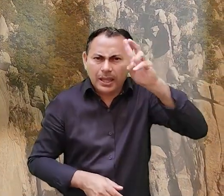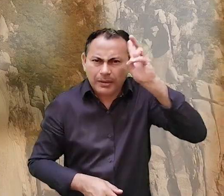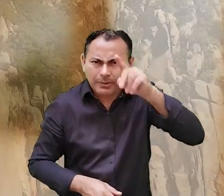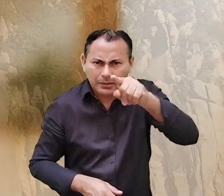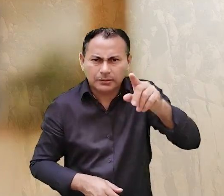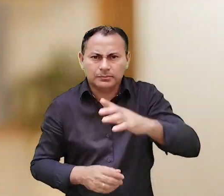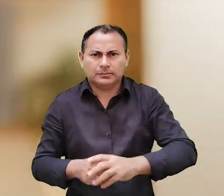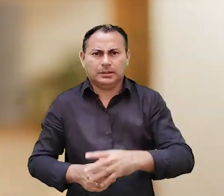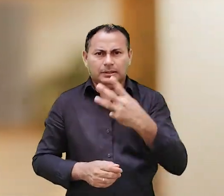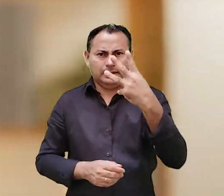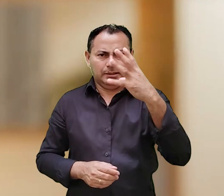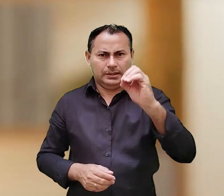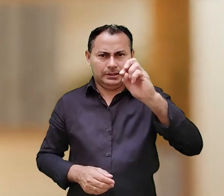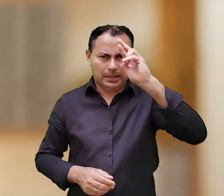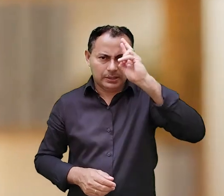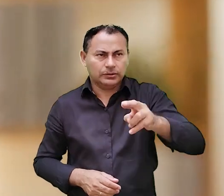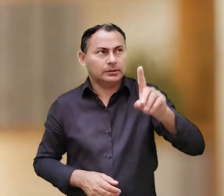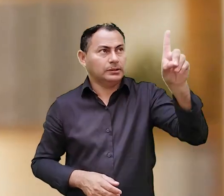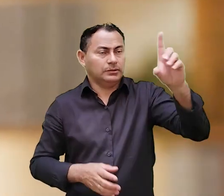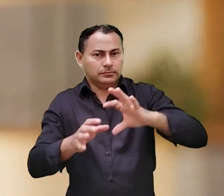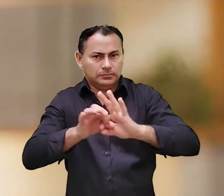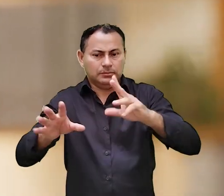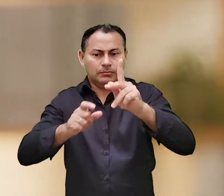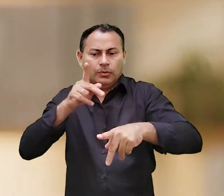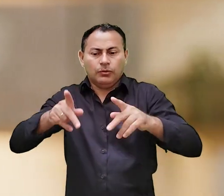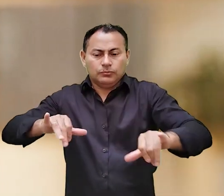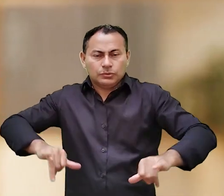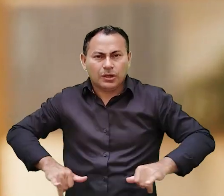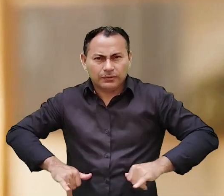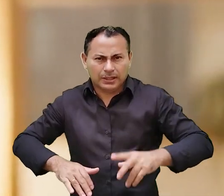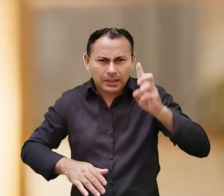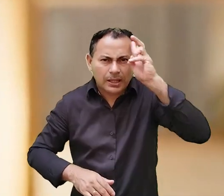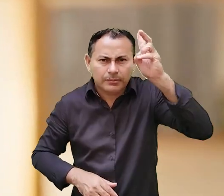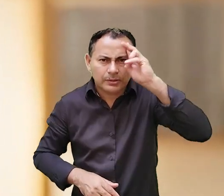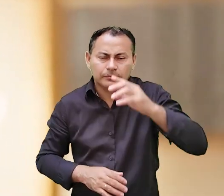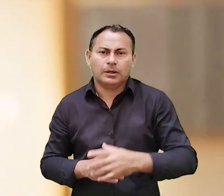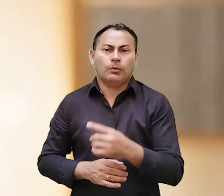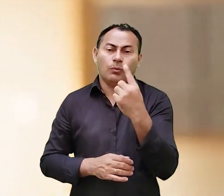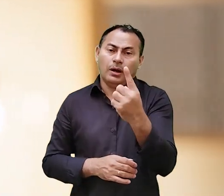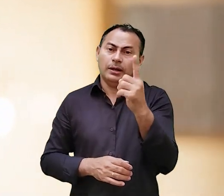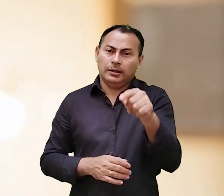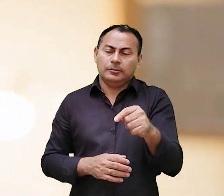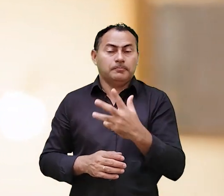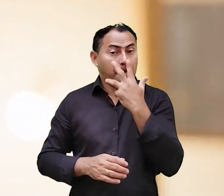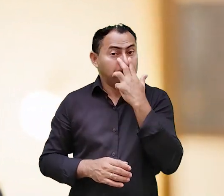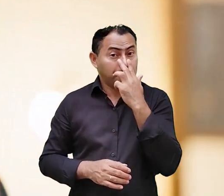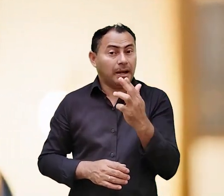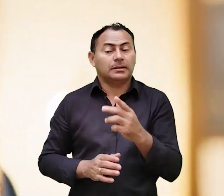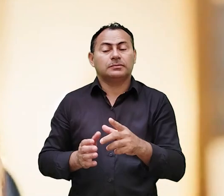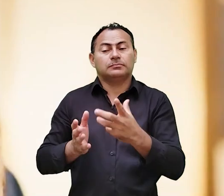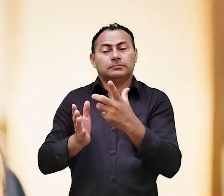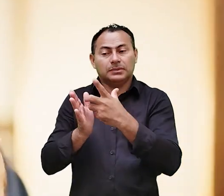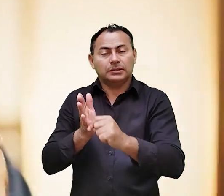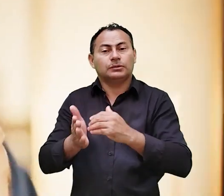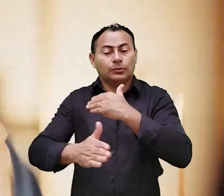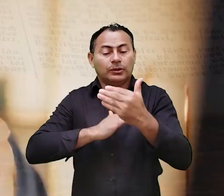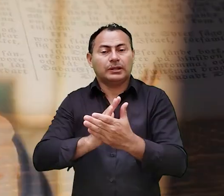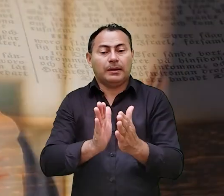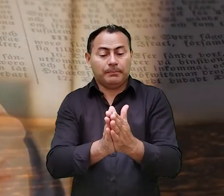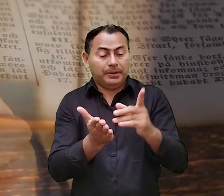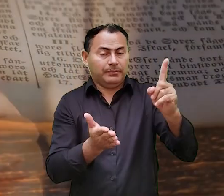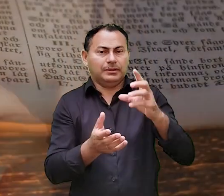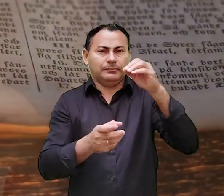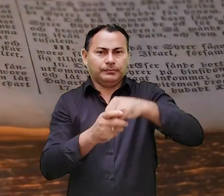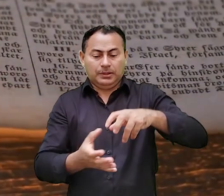se lembram das 30 razões por que Deus permite que seu povo sofra? Uma delas parece se repetir em toda a